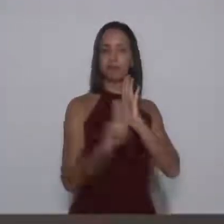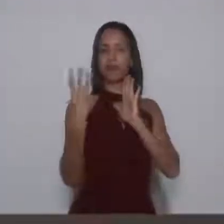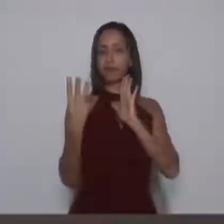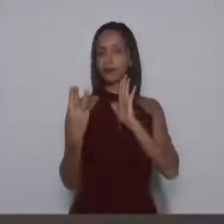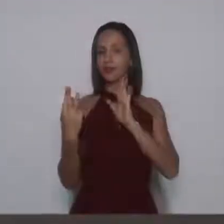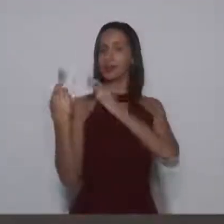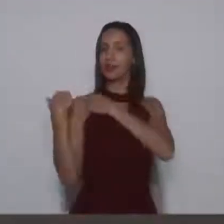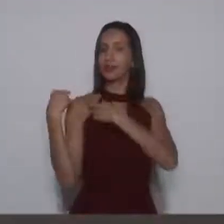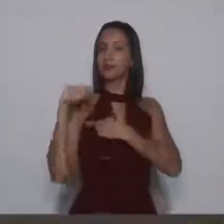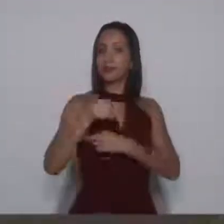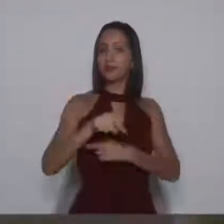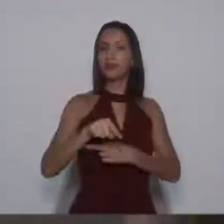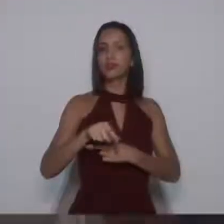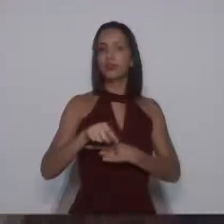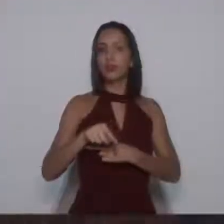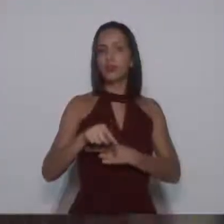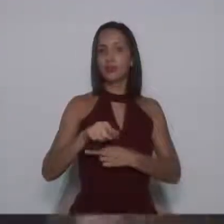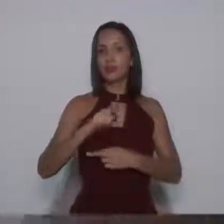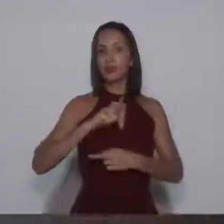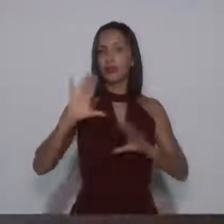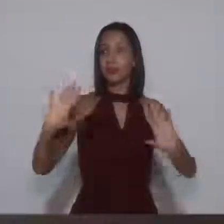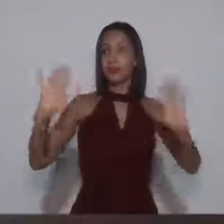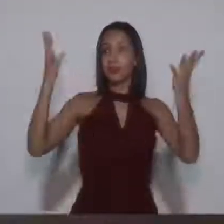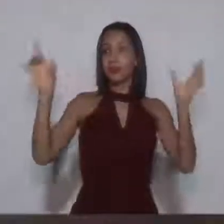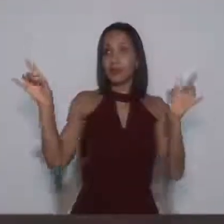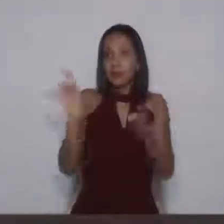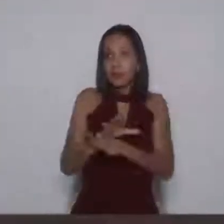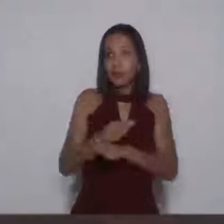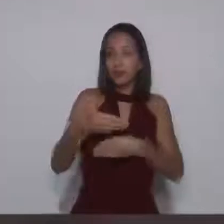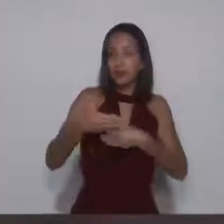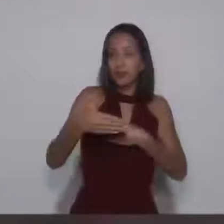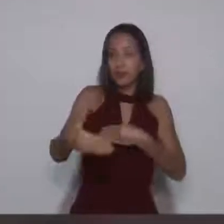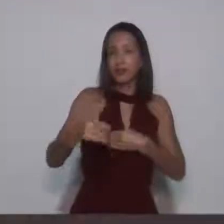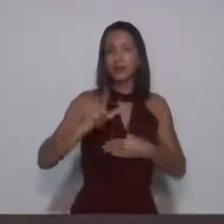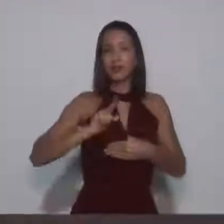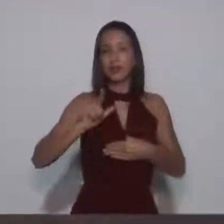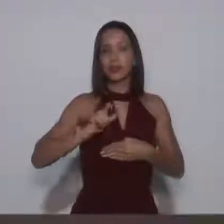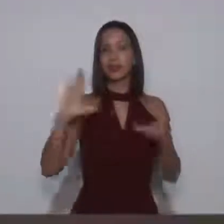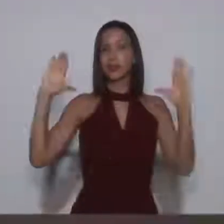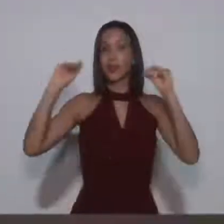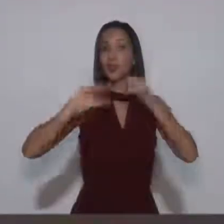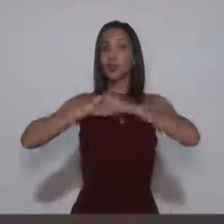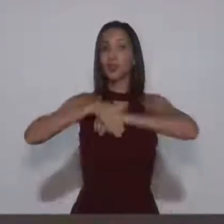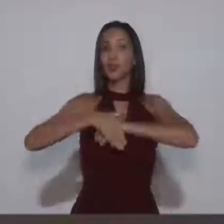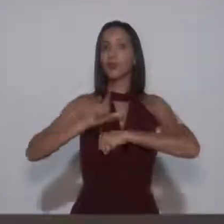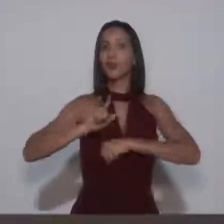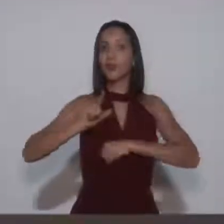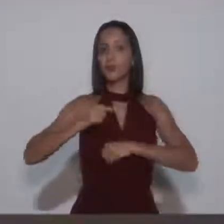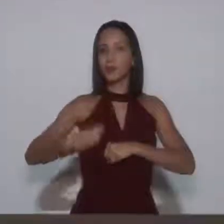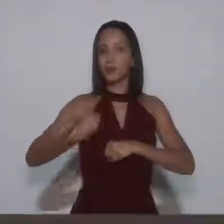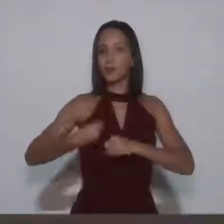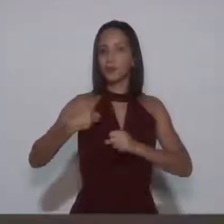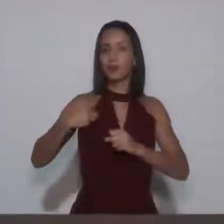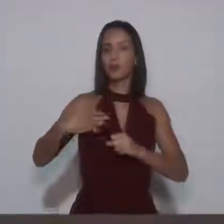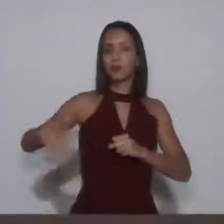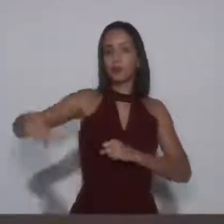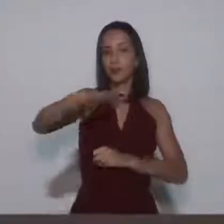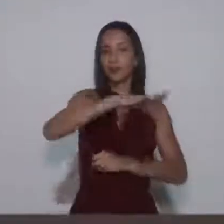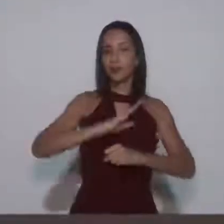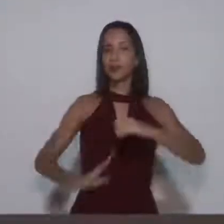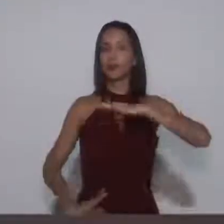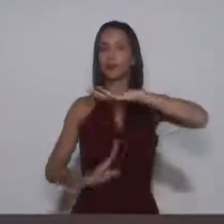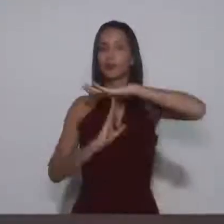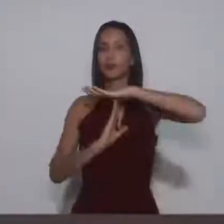obrigado também a encerrar todos e quaisquer eventos iniciados no período diurno e noturno, realizados no recinto referido até, no